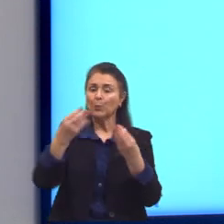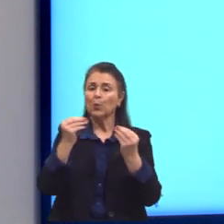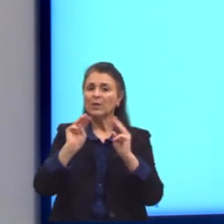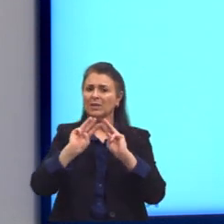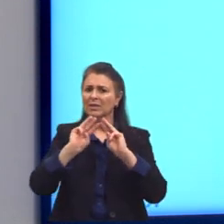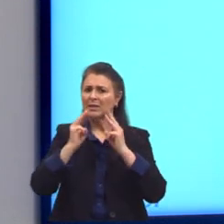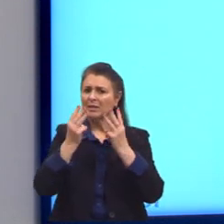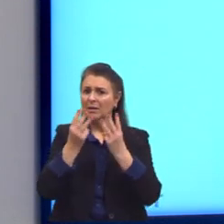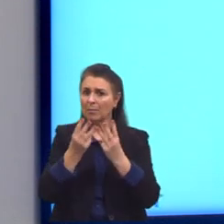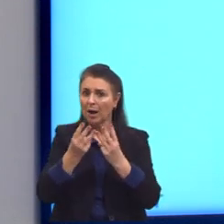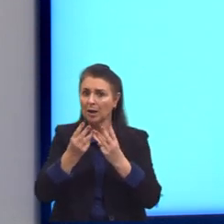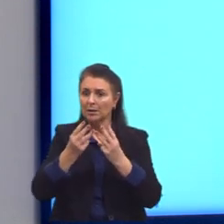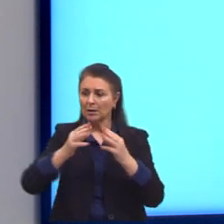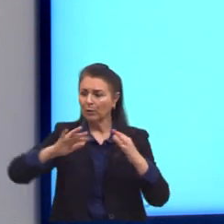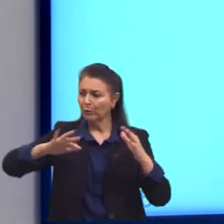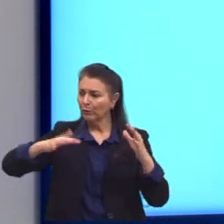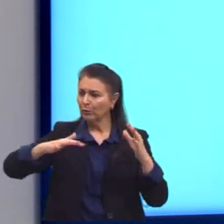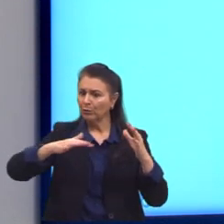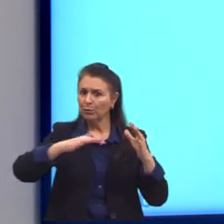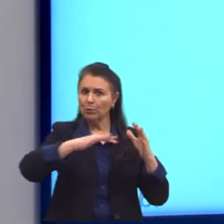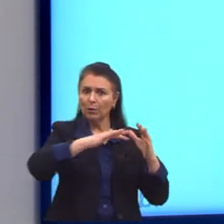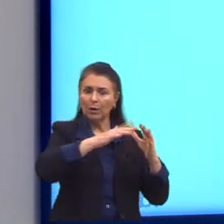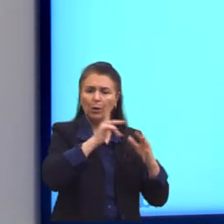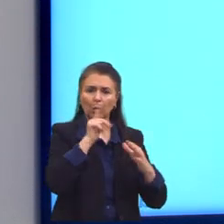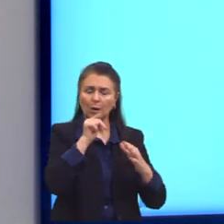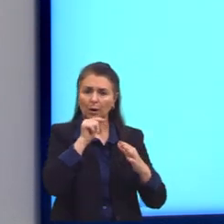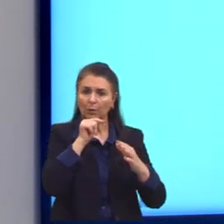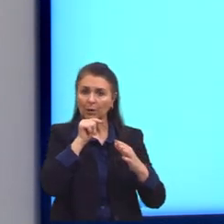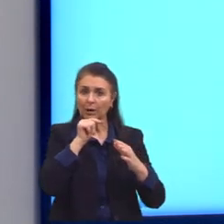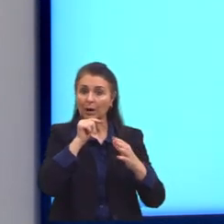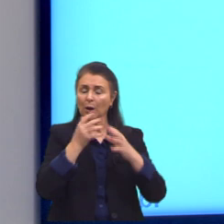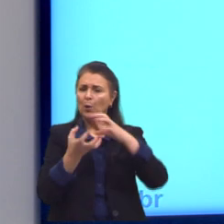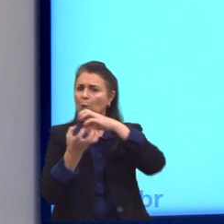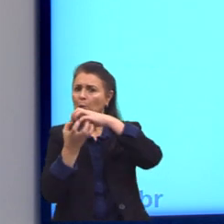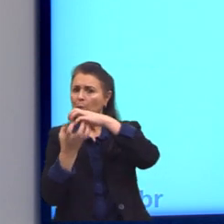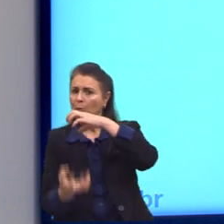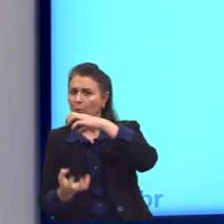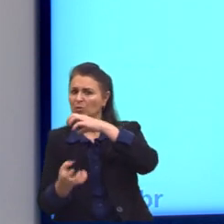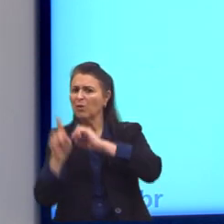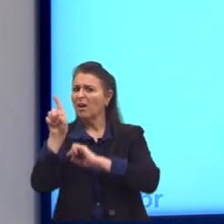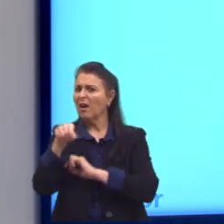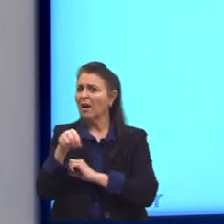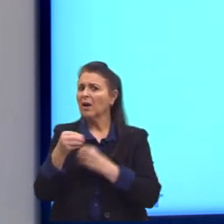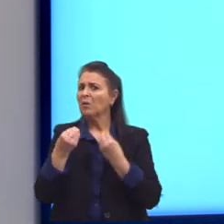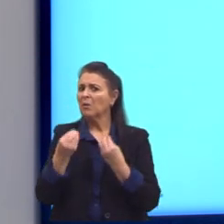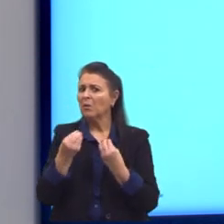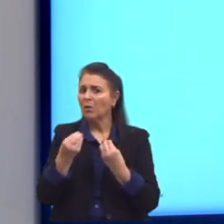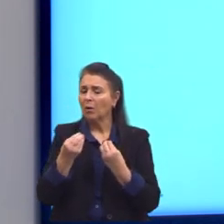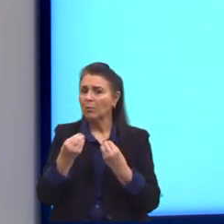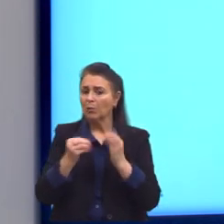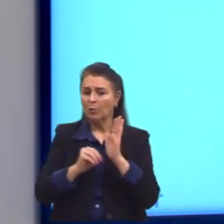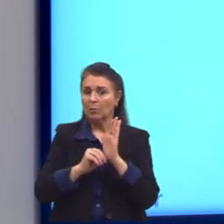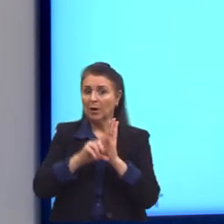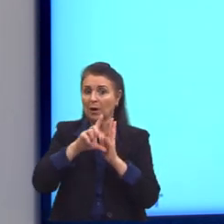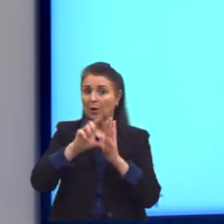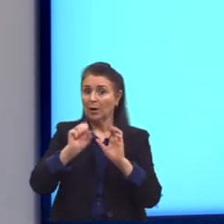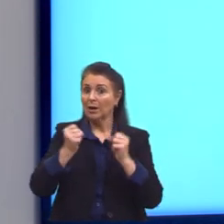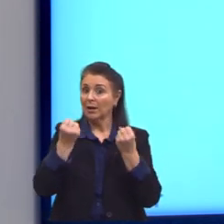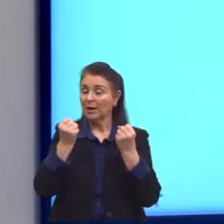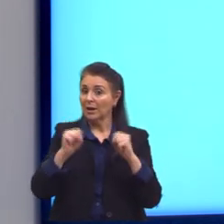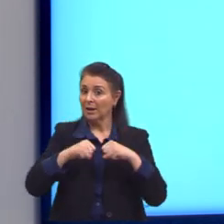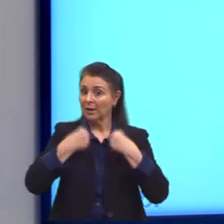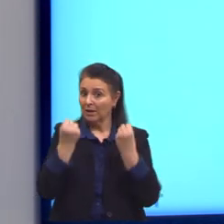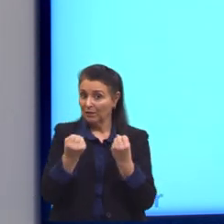consegue flutuar nessa situação o impulso é maior que a força peso